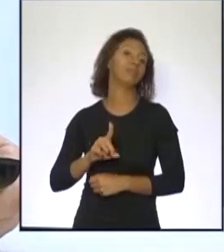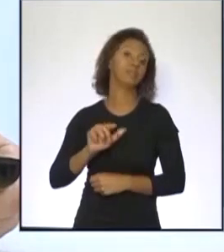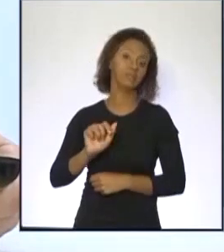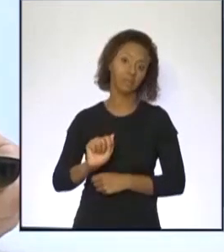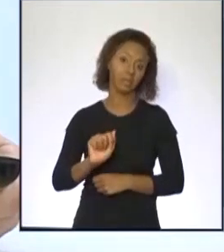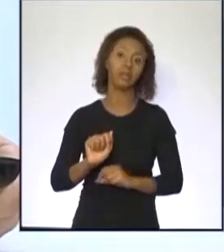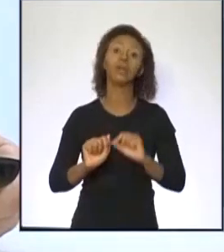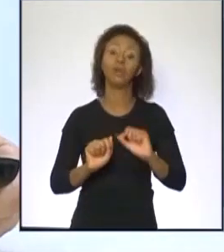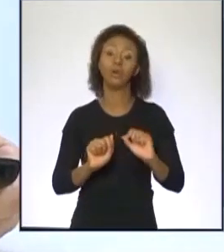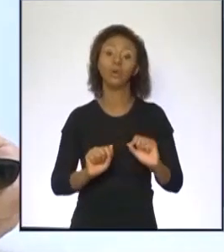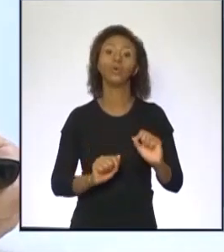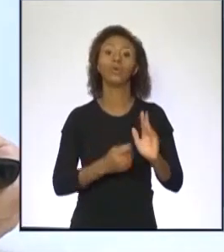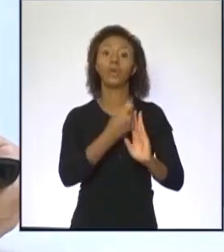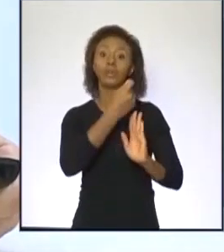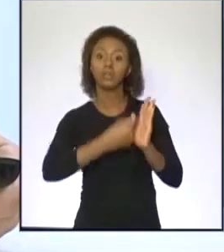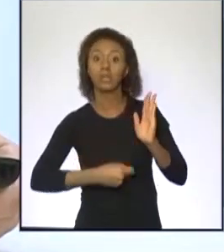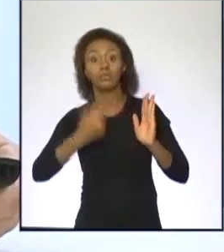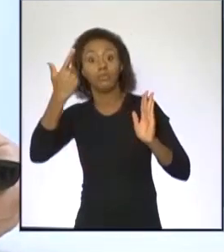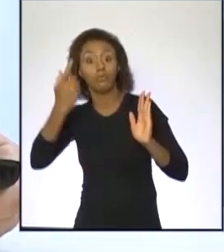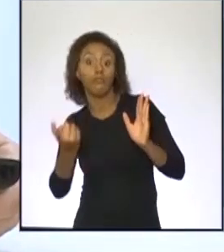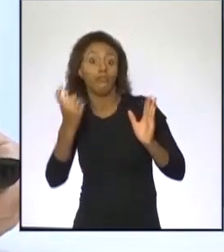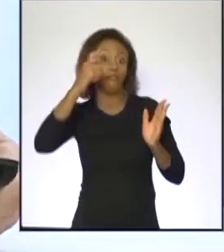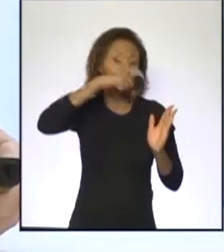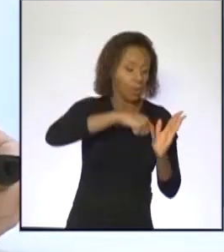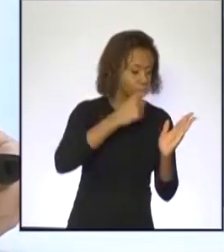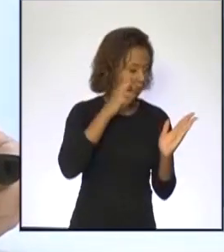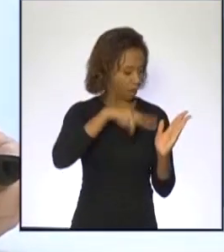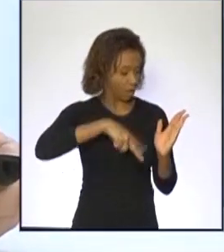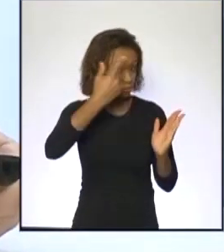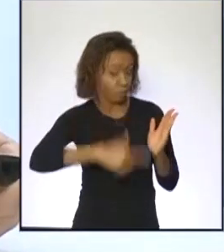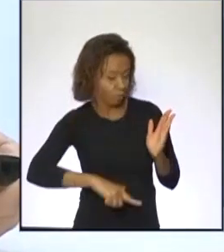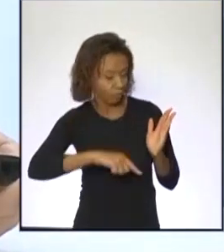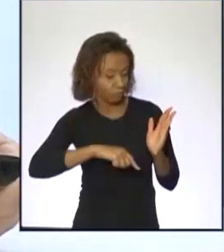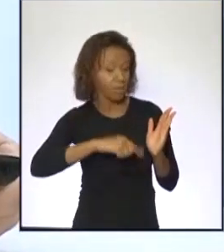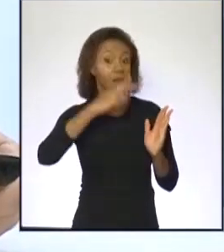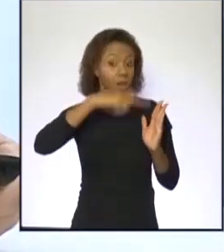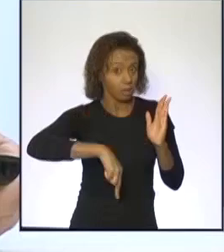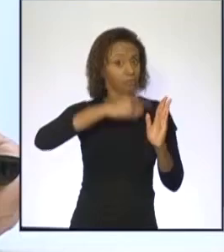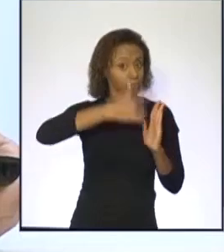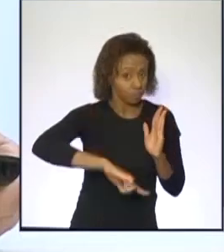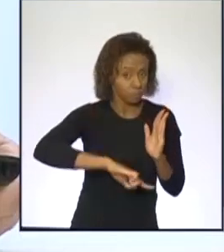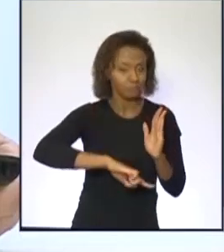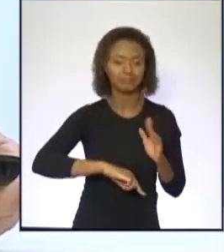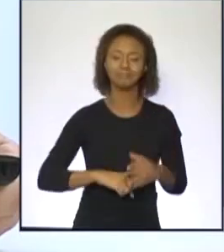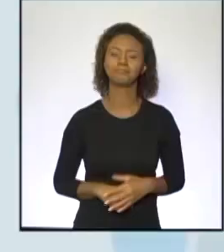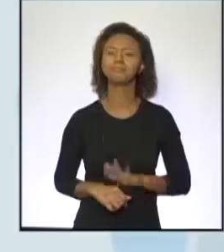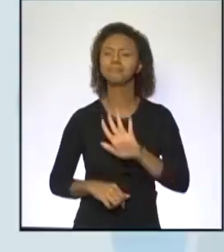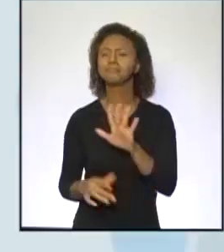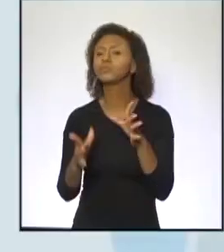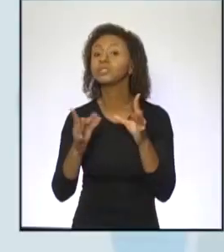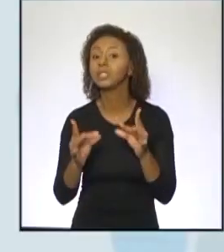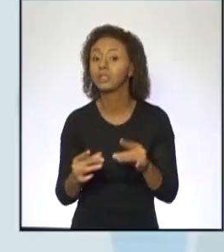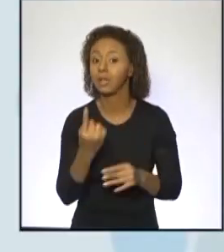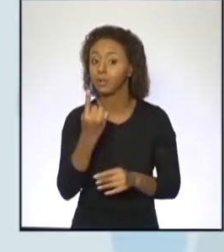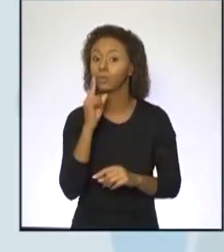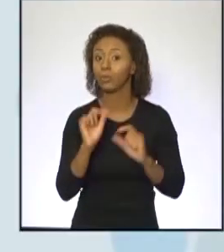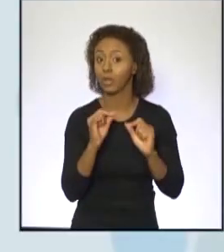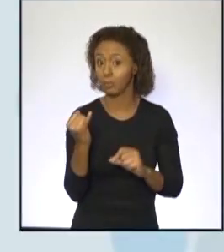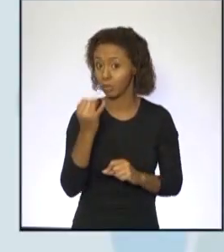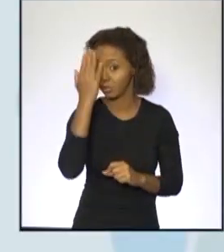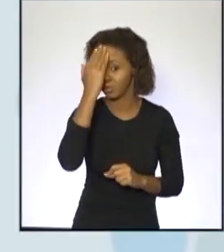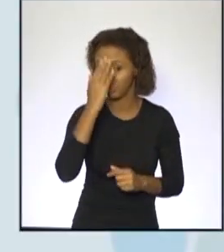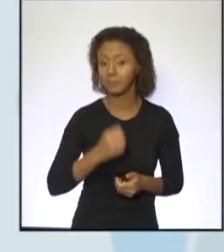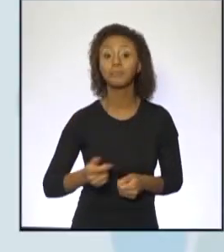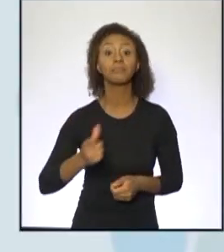texto. Agora, presta atenção nesse próximo detalhe. Importante saber. A